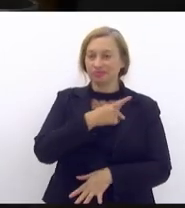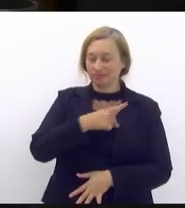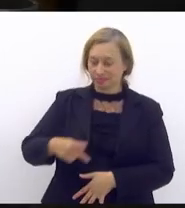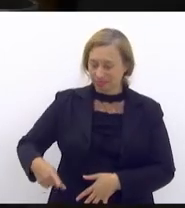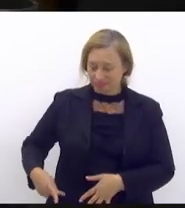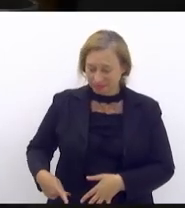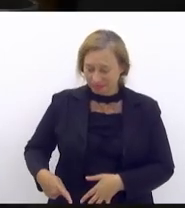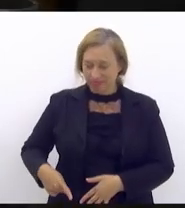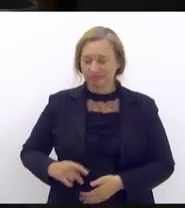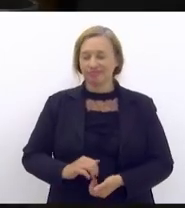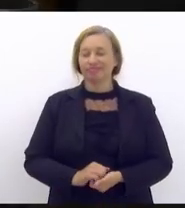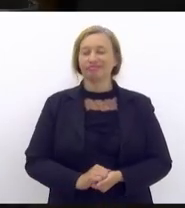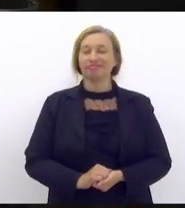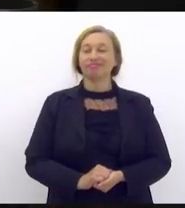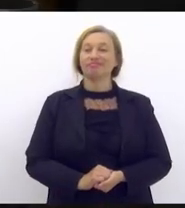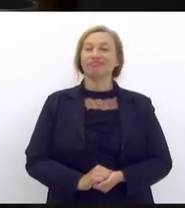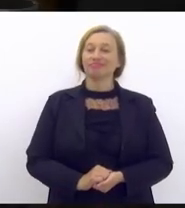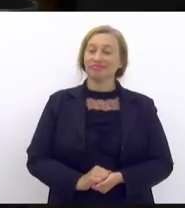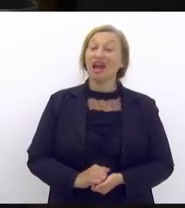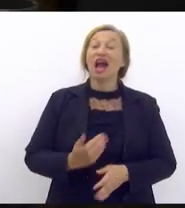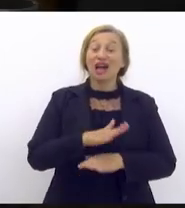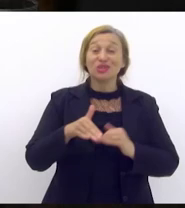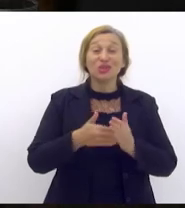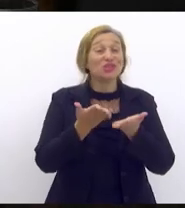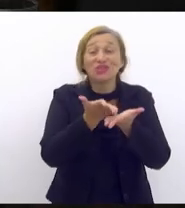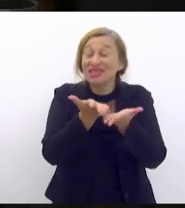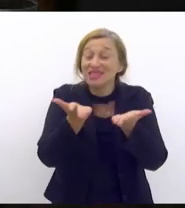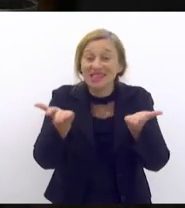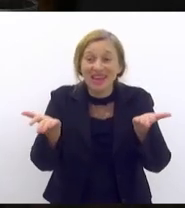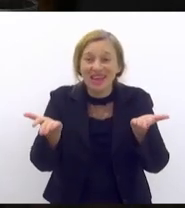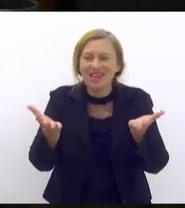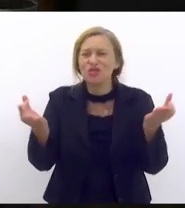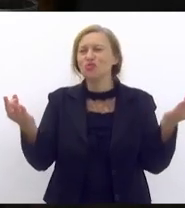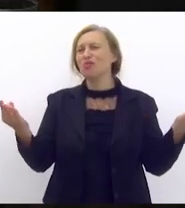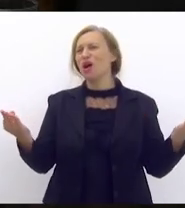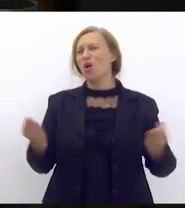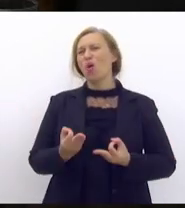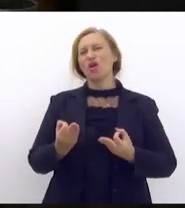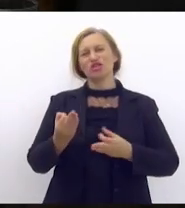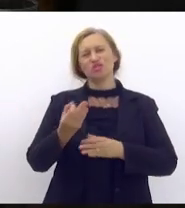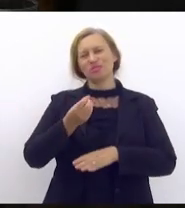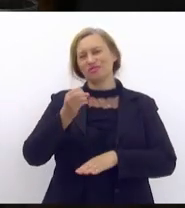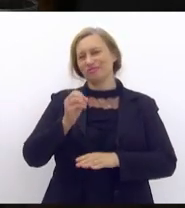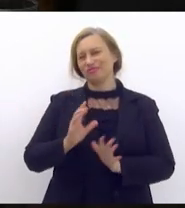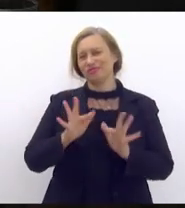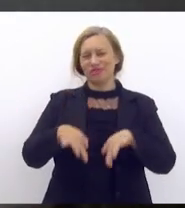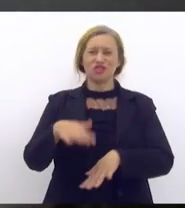encerrada a presente sessão, desejando a todos um ótimo final de tarde.